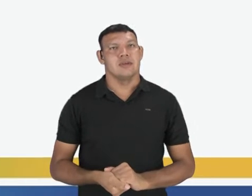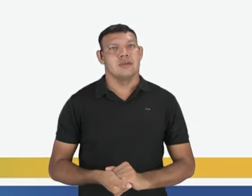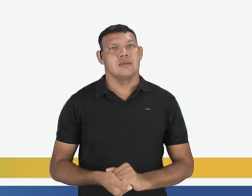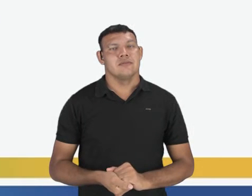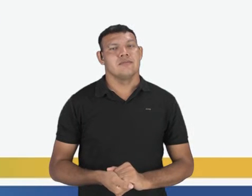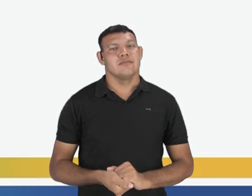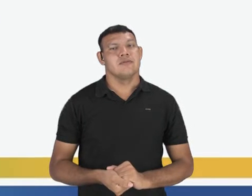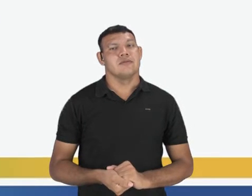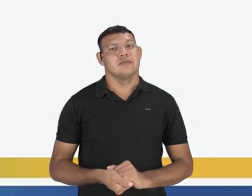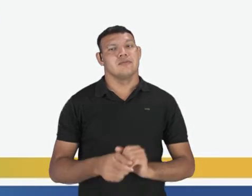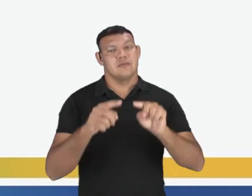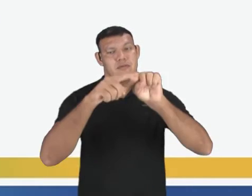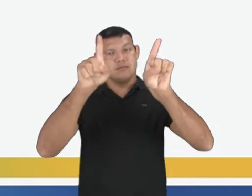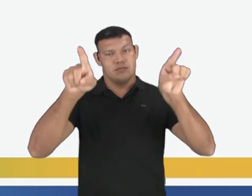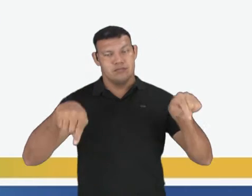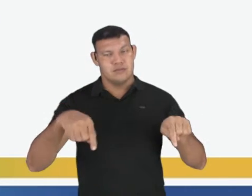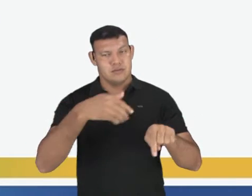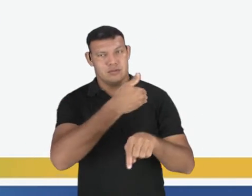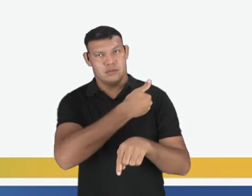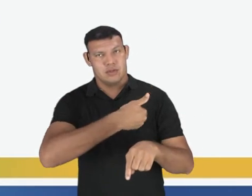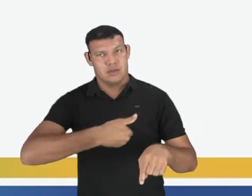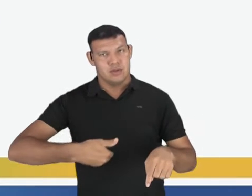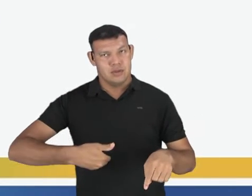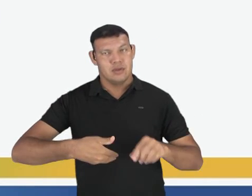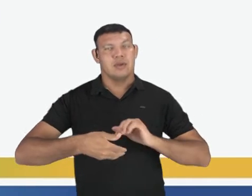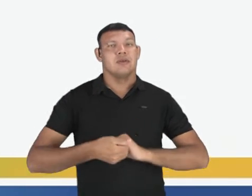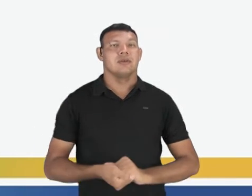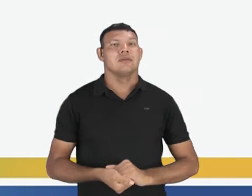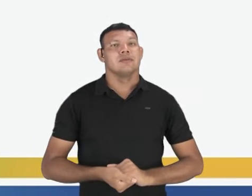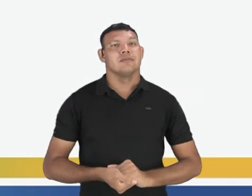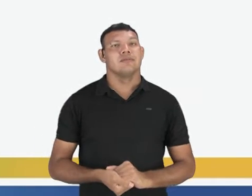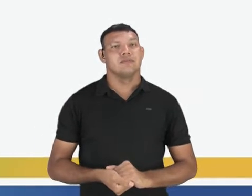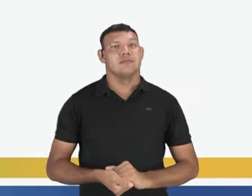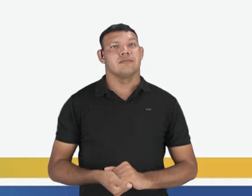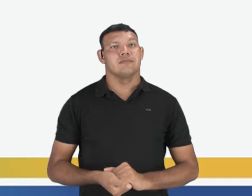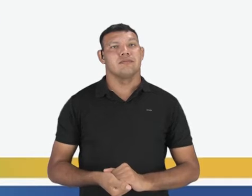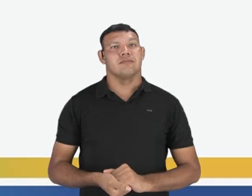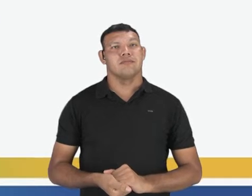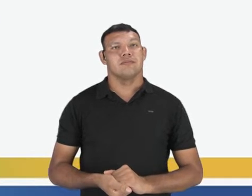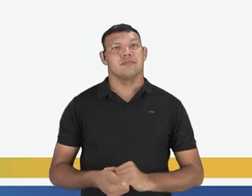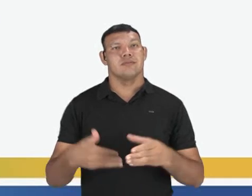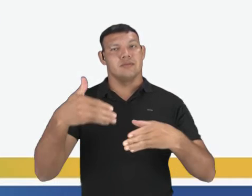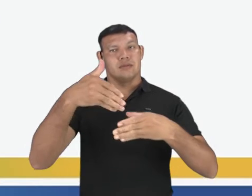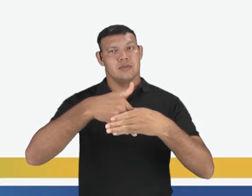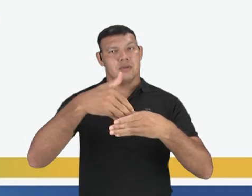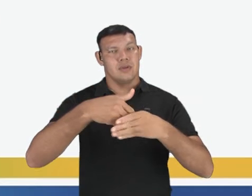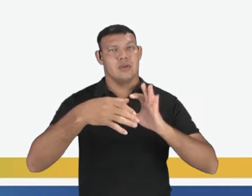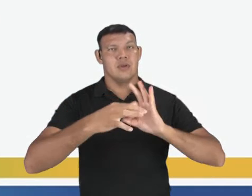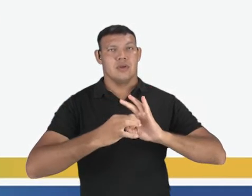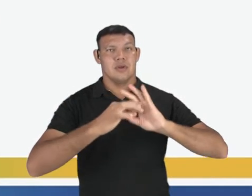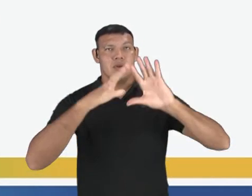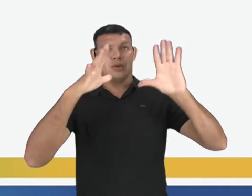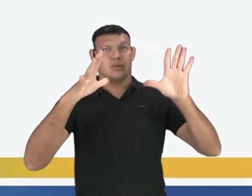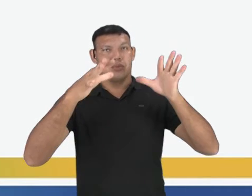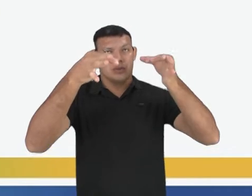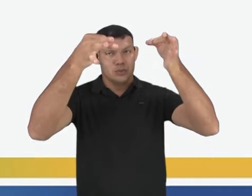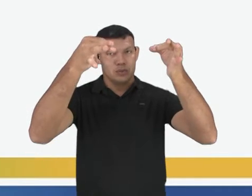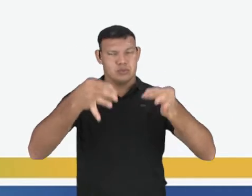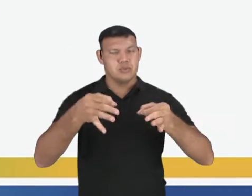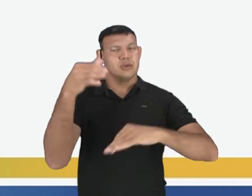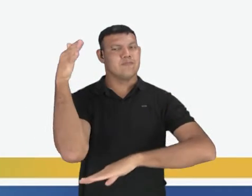funcionários públicos, né? Então, funcionários eleitos, eleições livres,